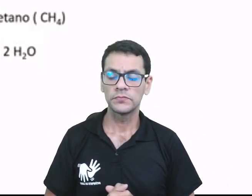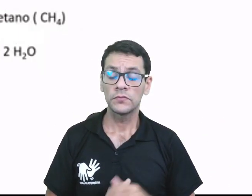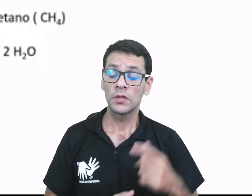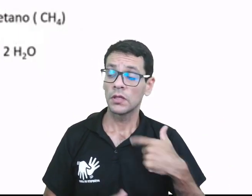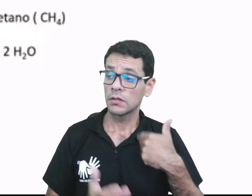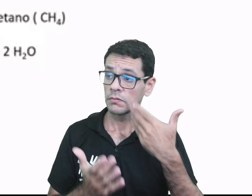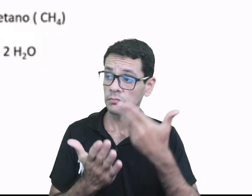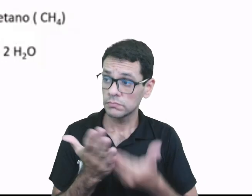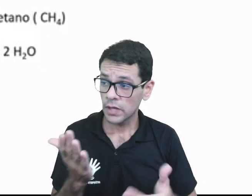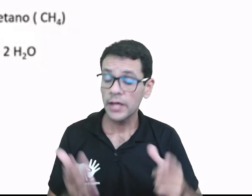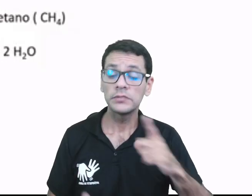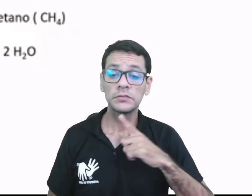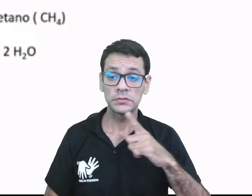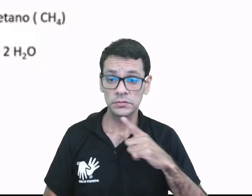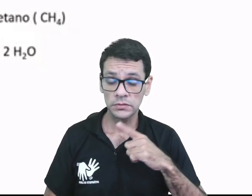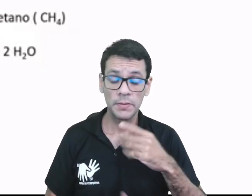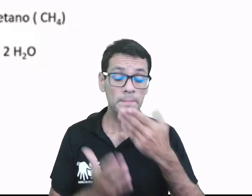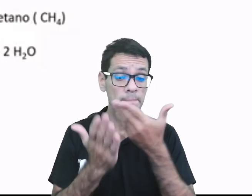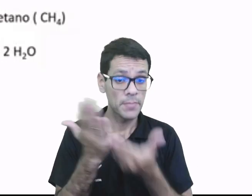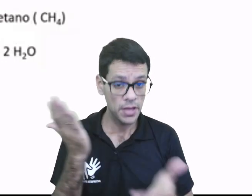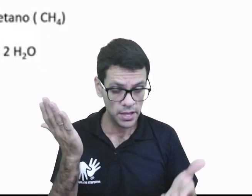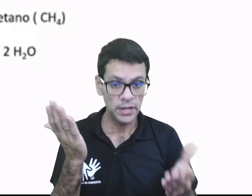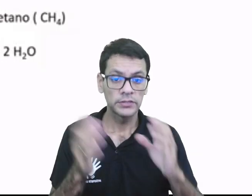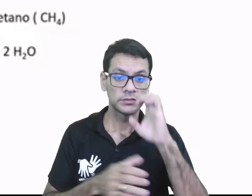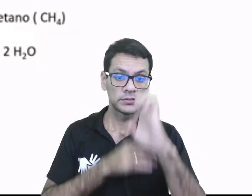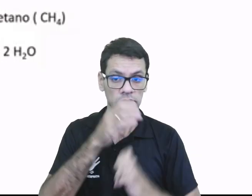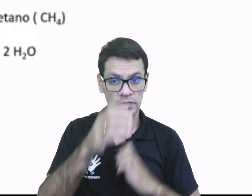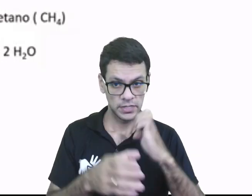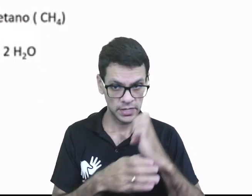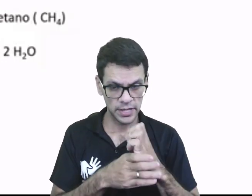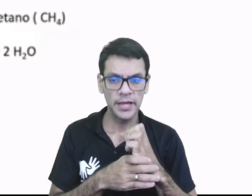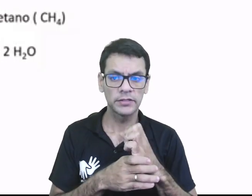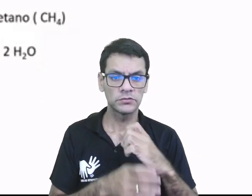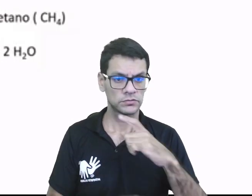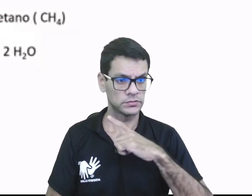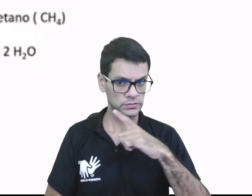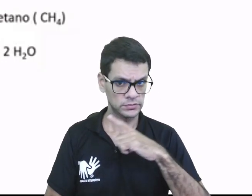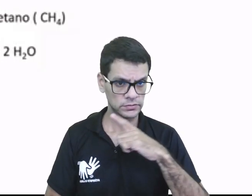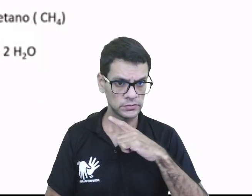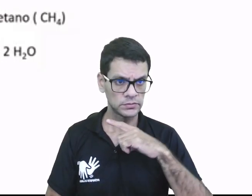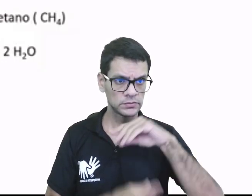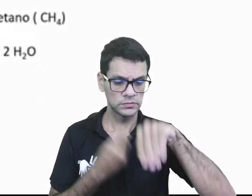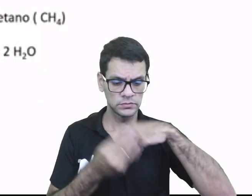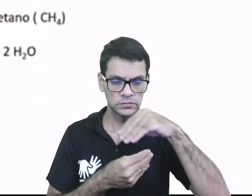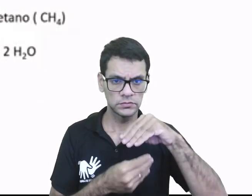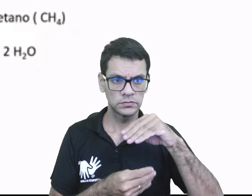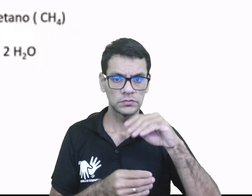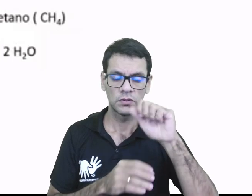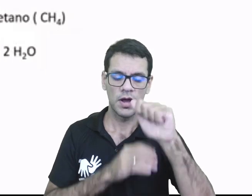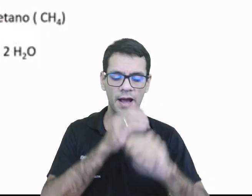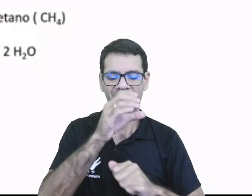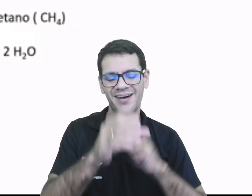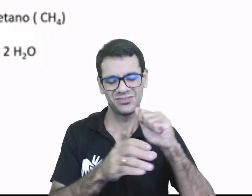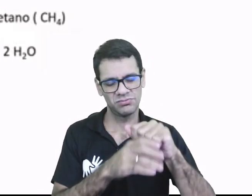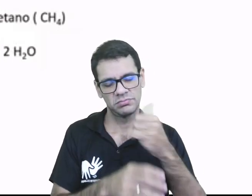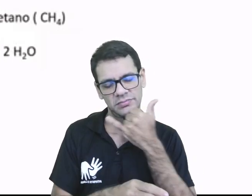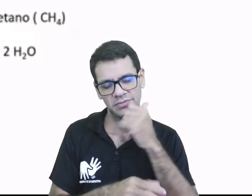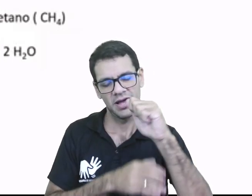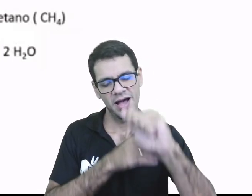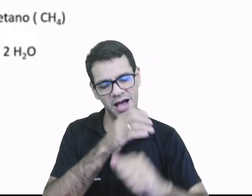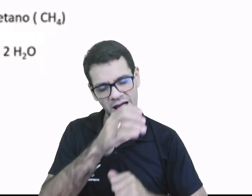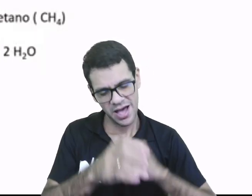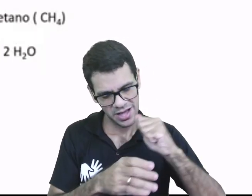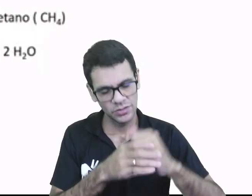Quando uma substância perde elétrons, uma substância não, professora, átomos, né? Quando um átomo